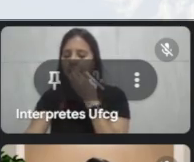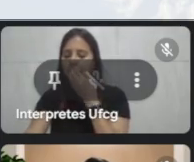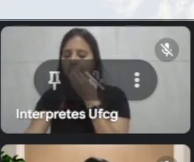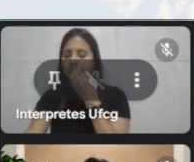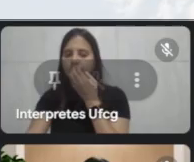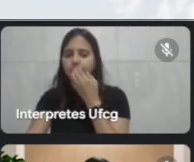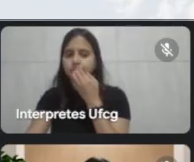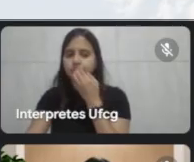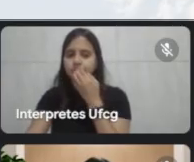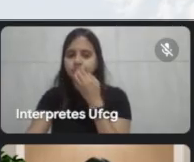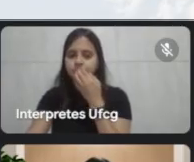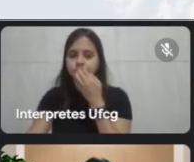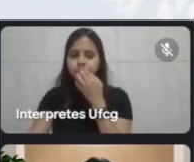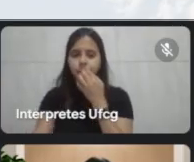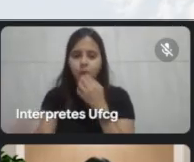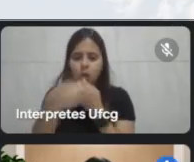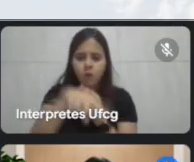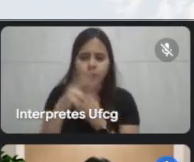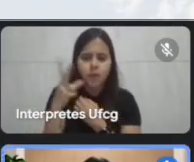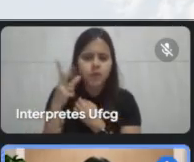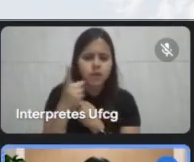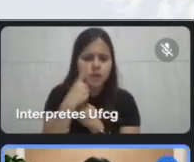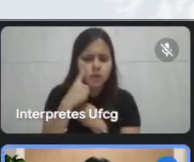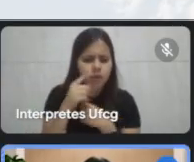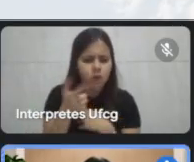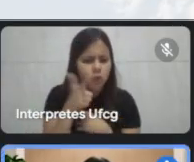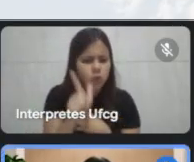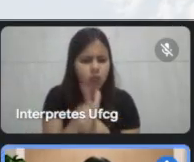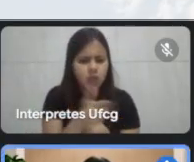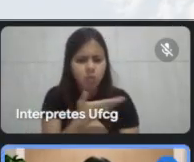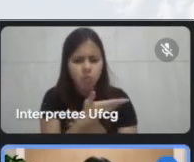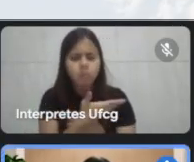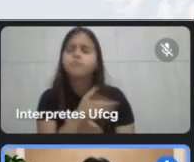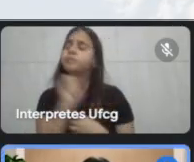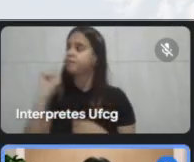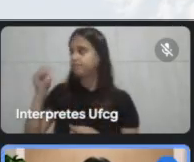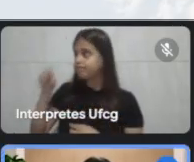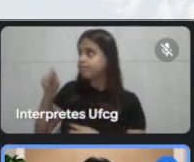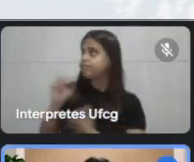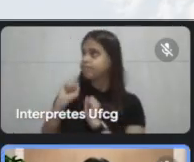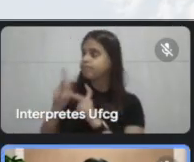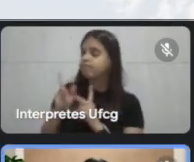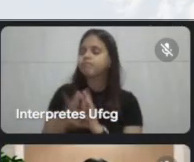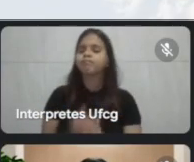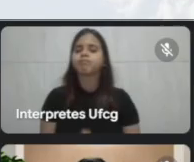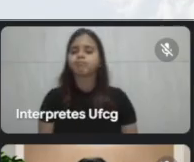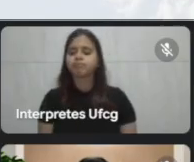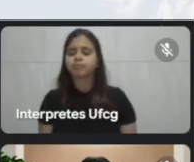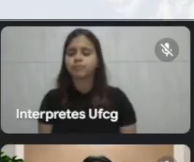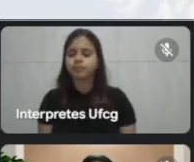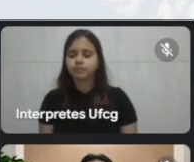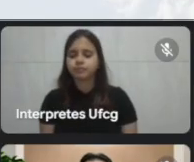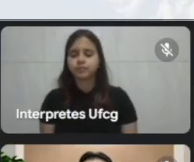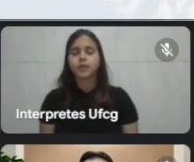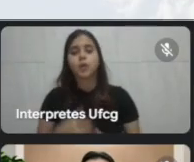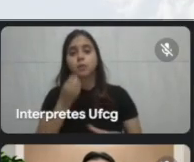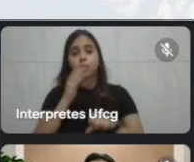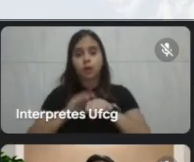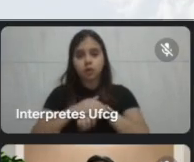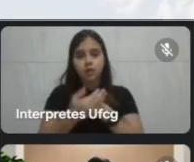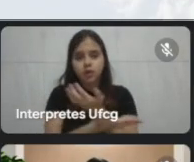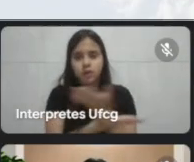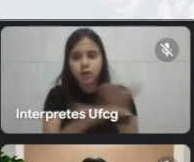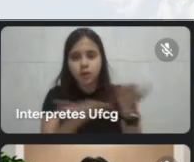Tá dando para ver? Apareceu para mim. Tá tudo ok. Pronto. Perfeito. Pronto. Então, boa noite a